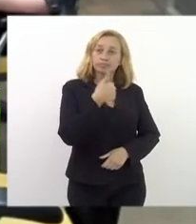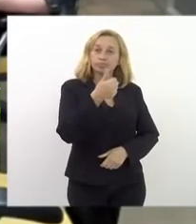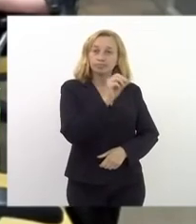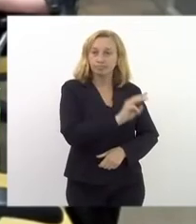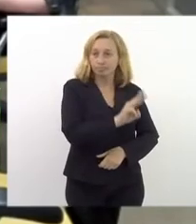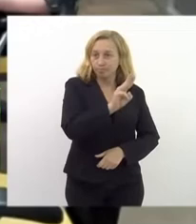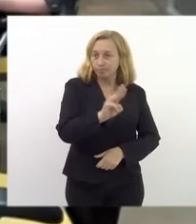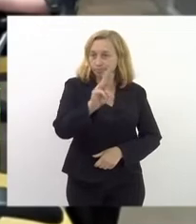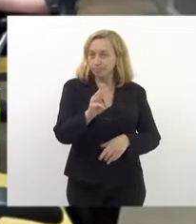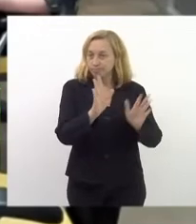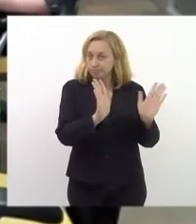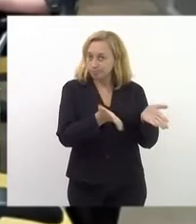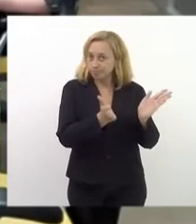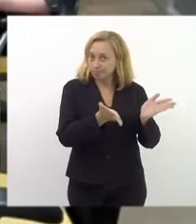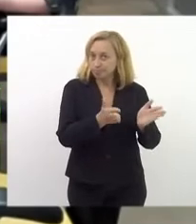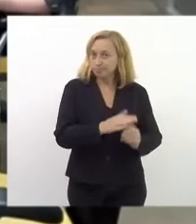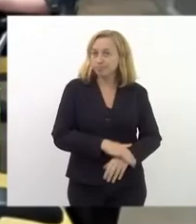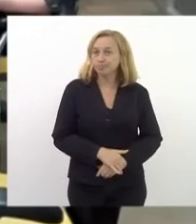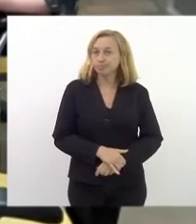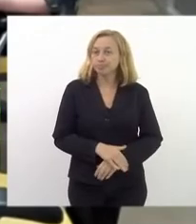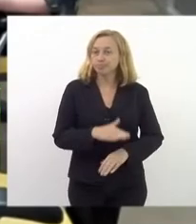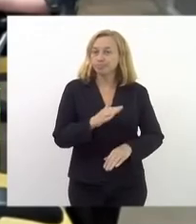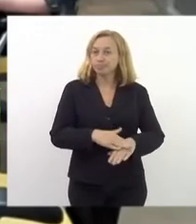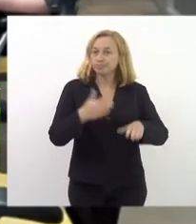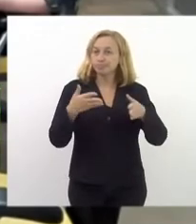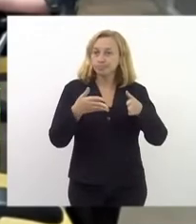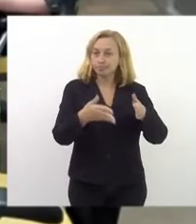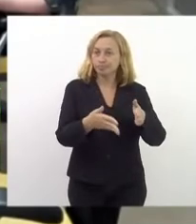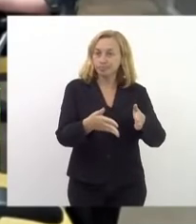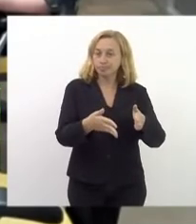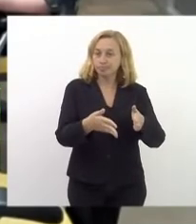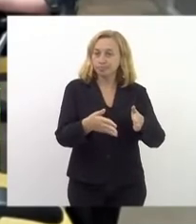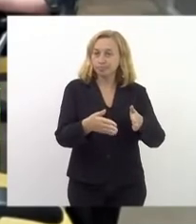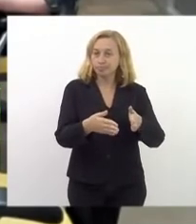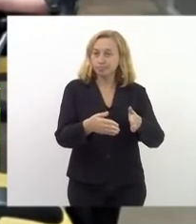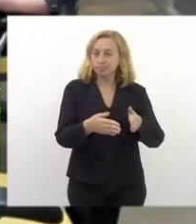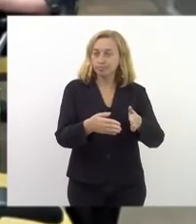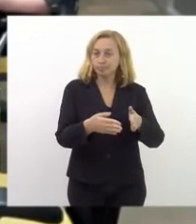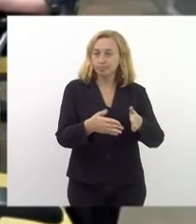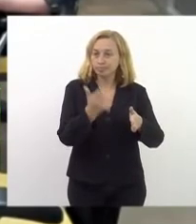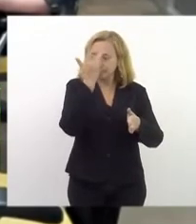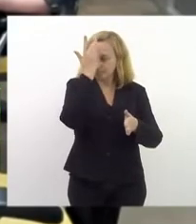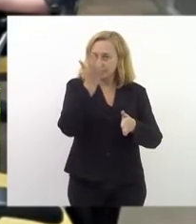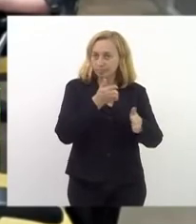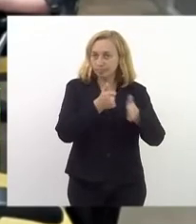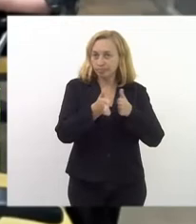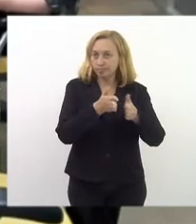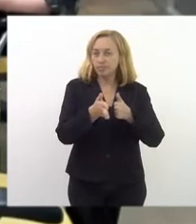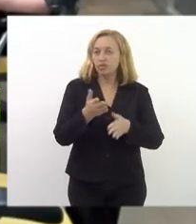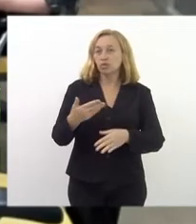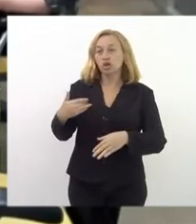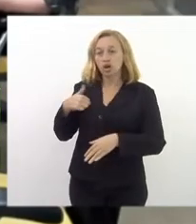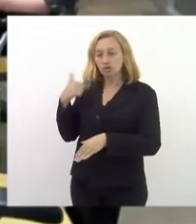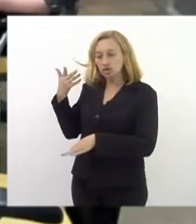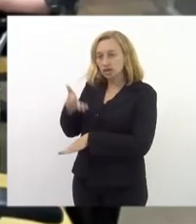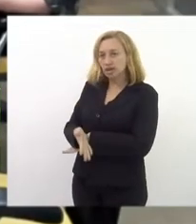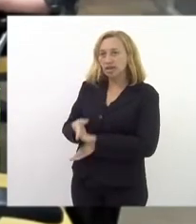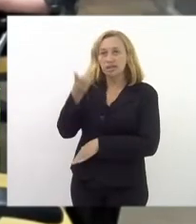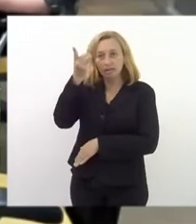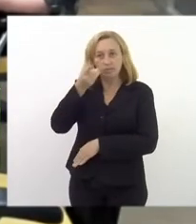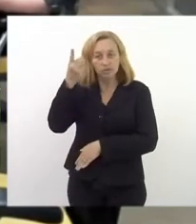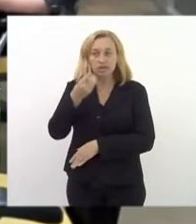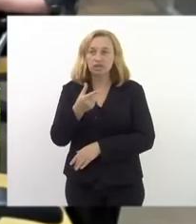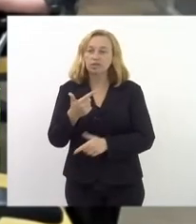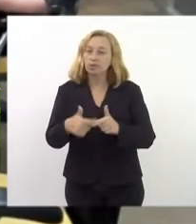hoje, ele é mais intuitivo, que facilita. Quando eu cheguei aqui, deputado, a gente tinha um